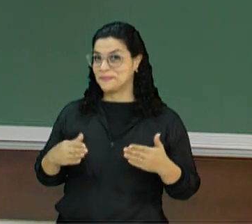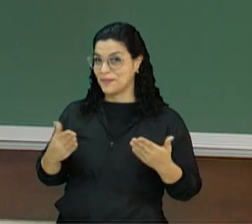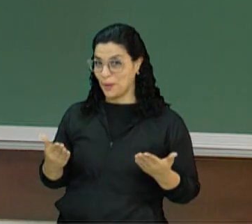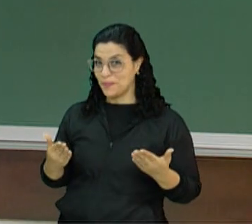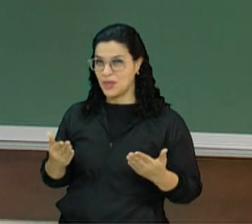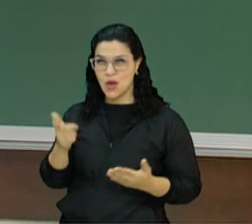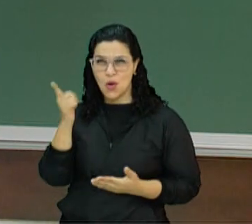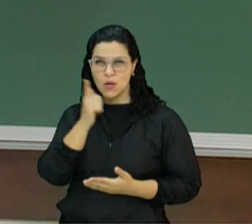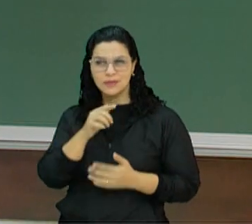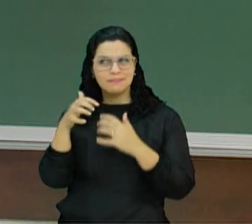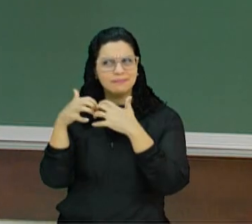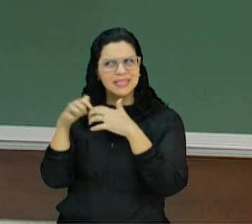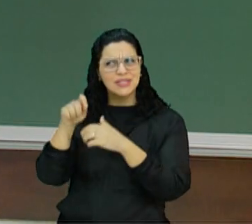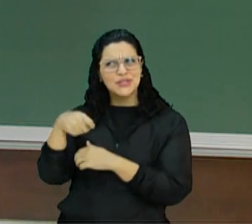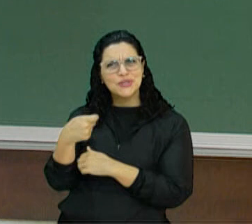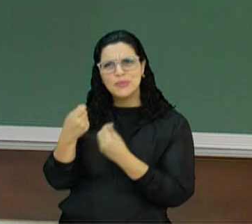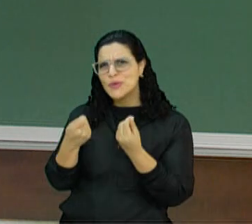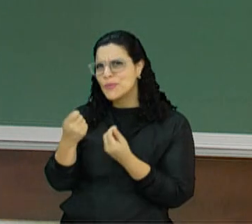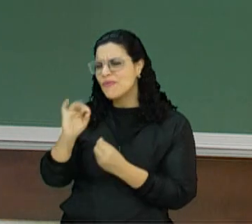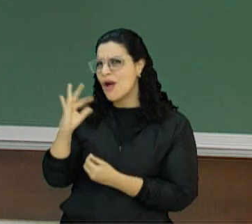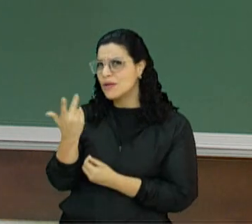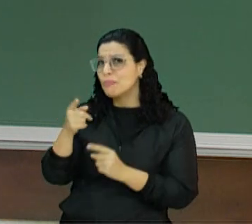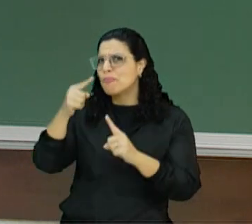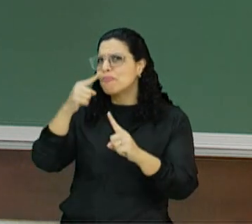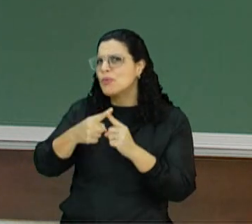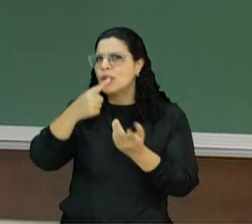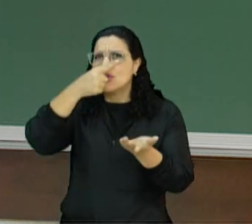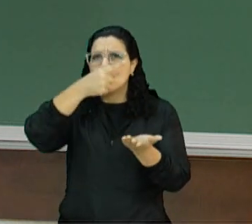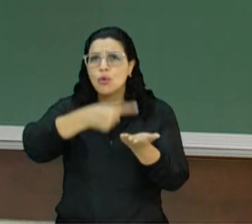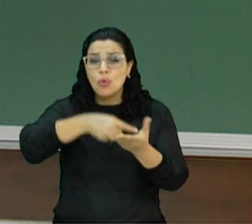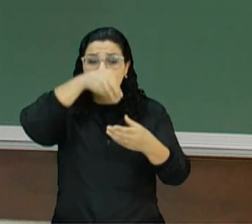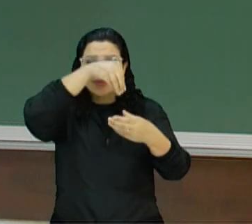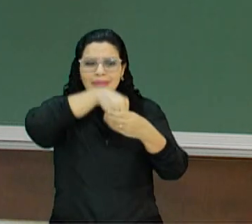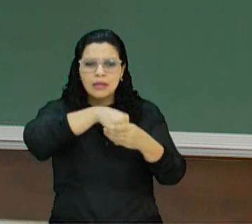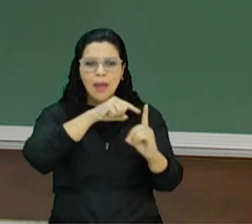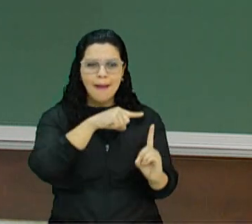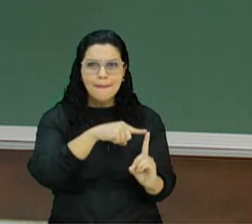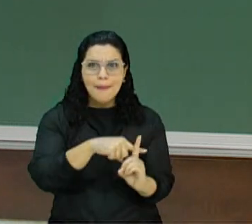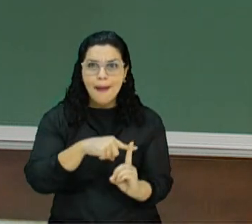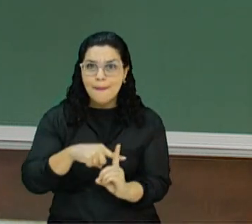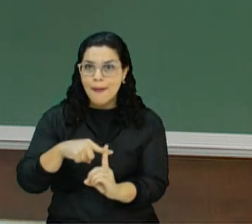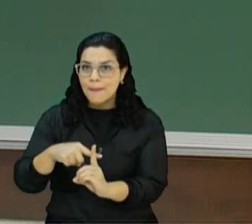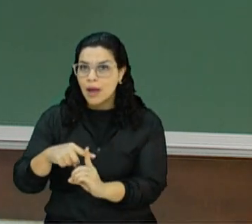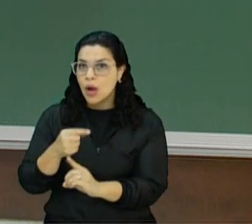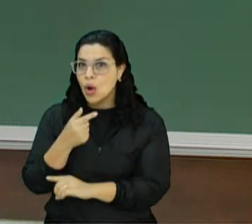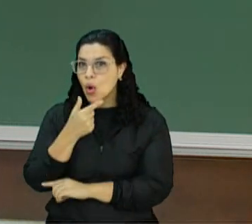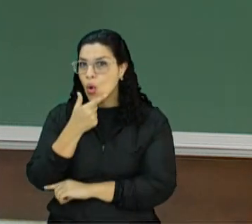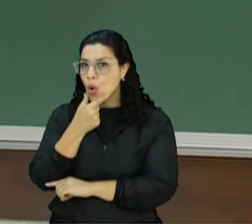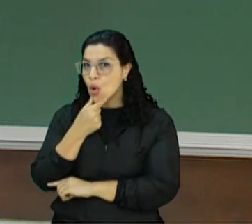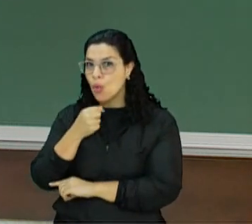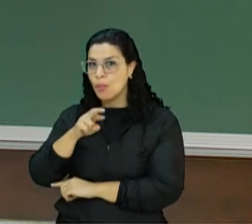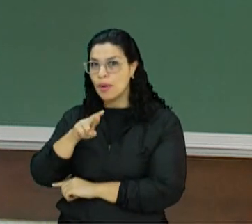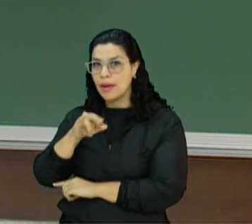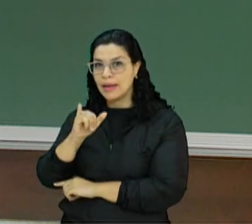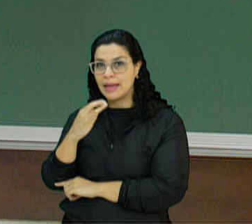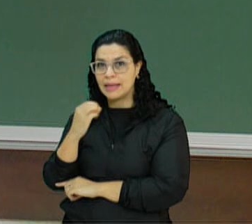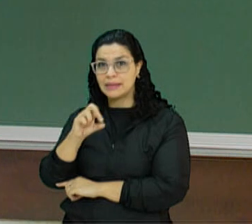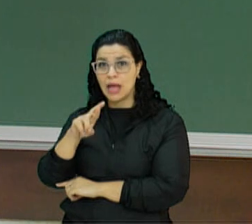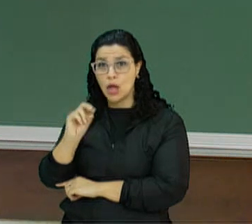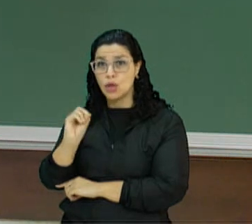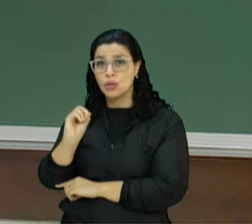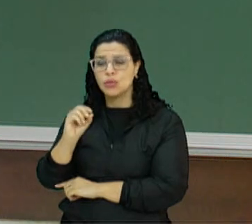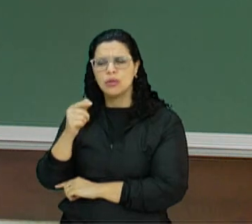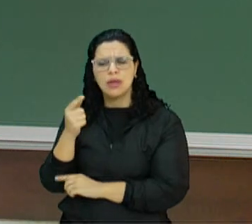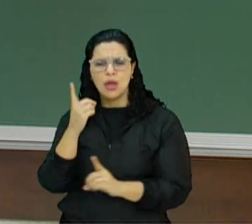E então conseguiram refletir um pouquinho sobre por que será que marcaram esse encontro. Marcaram não, foi Ricardo que marcou. Em um cemitério, o